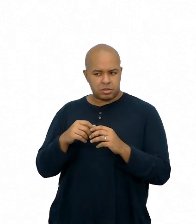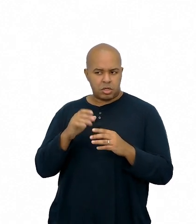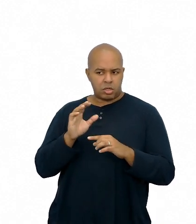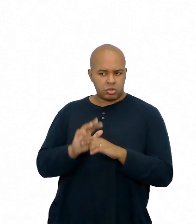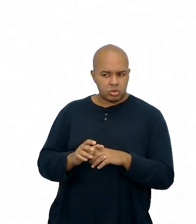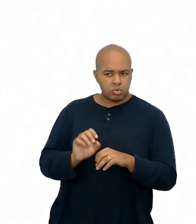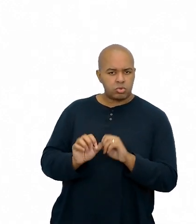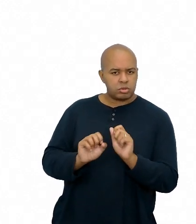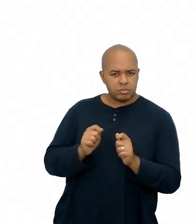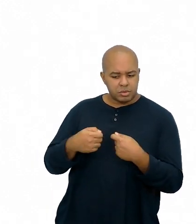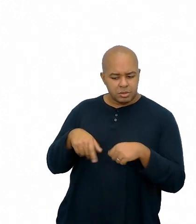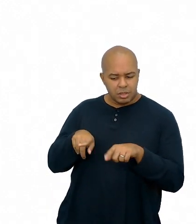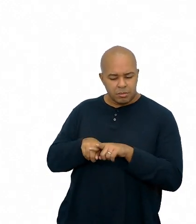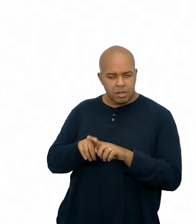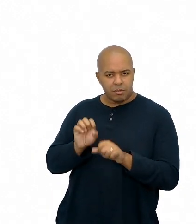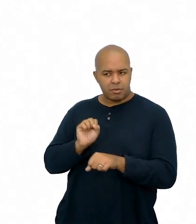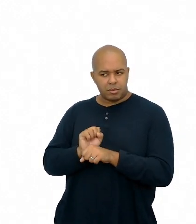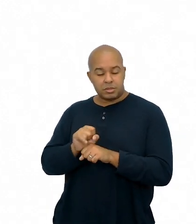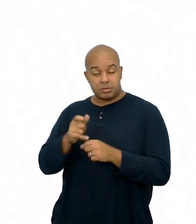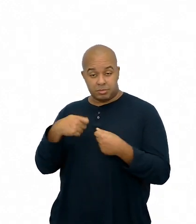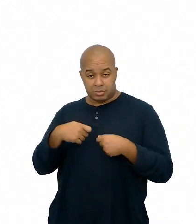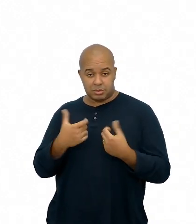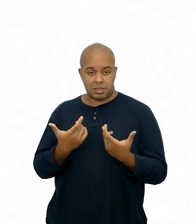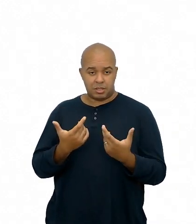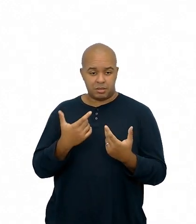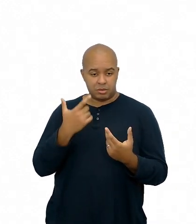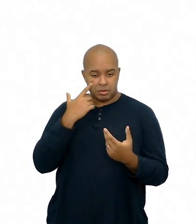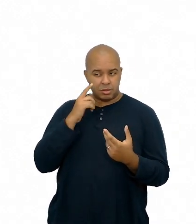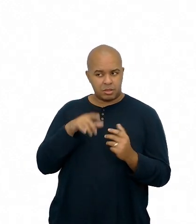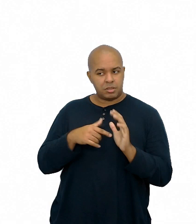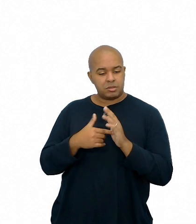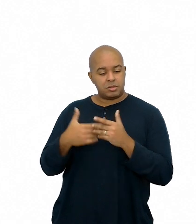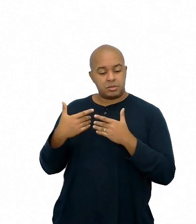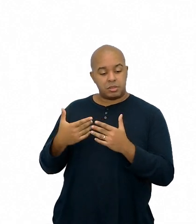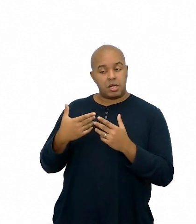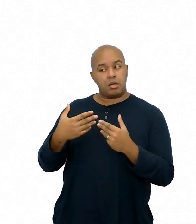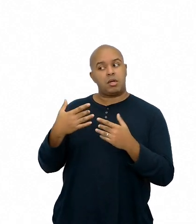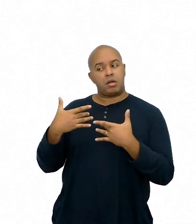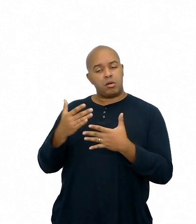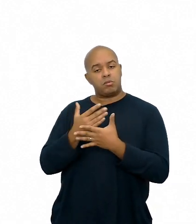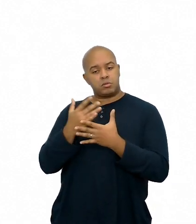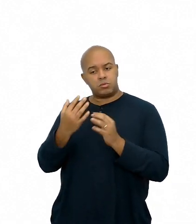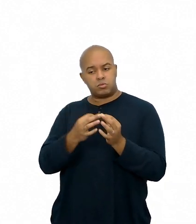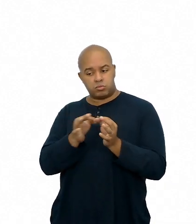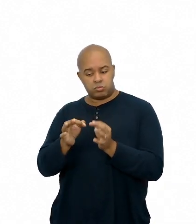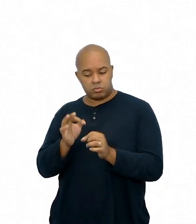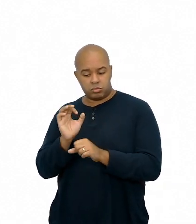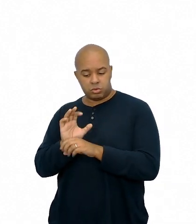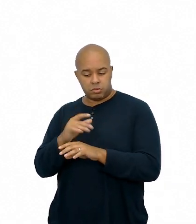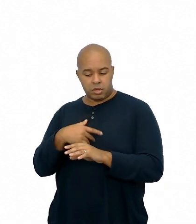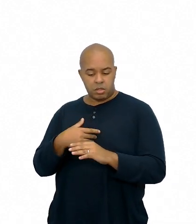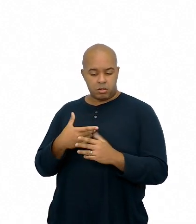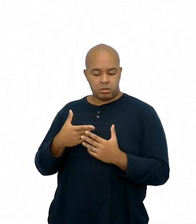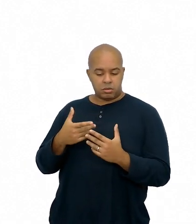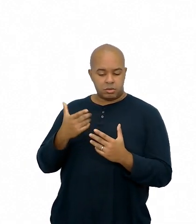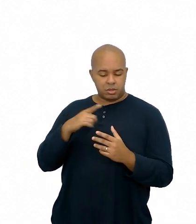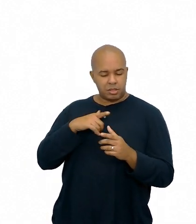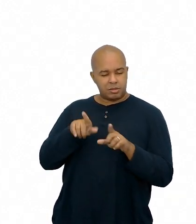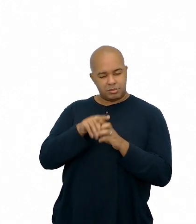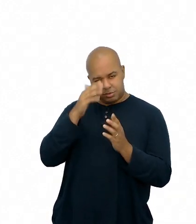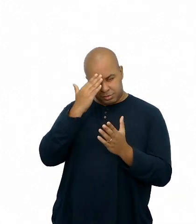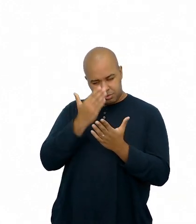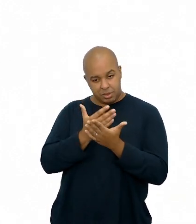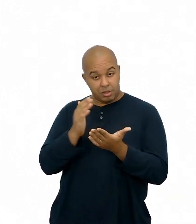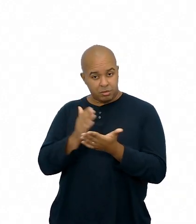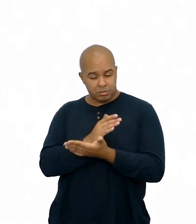intervenções necessárias. Se for o caso, a gente ofereça um material manipulável, né? Porque nós teremos, com certeza,